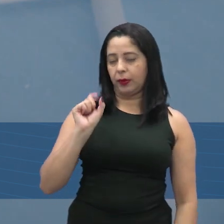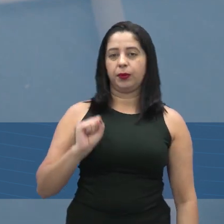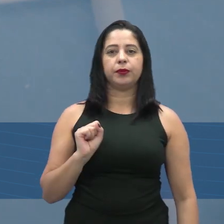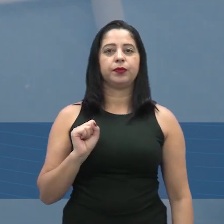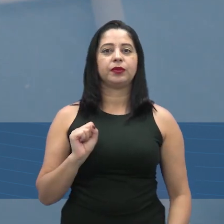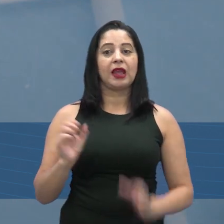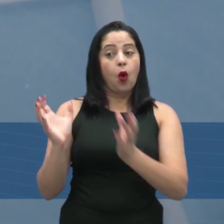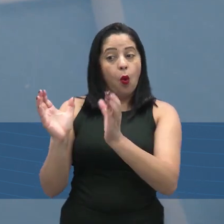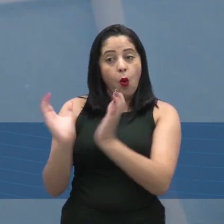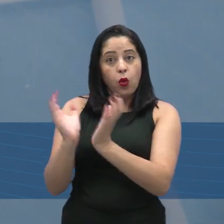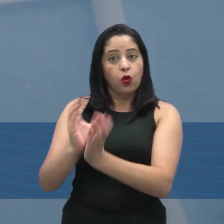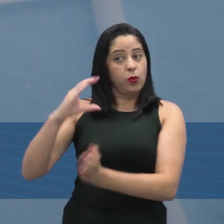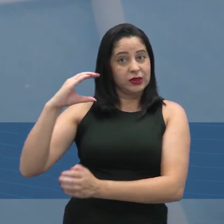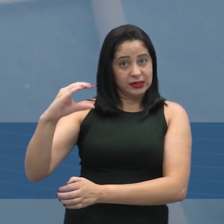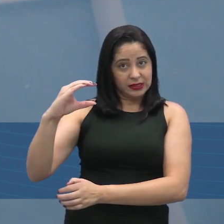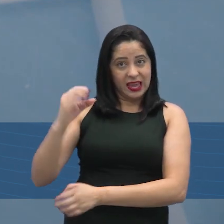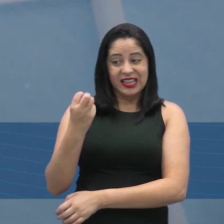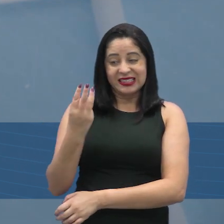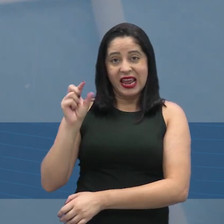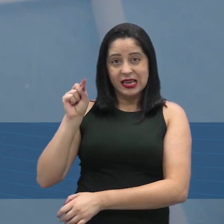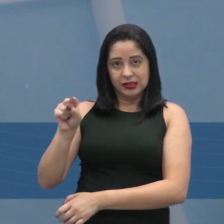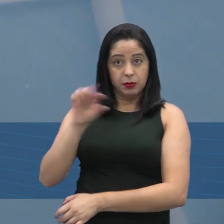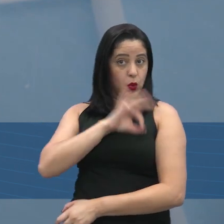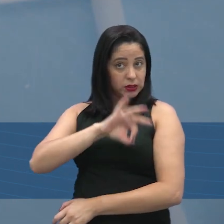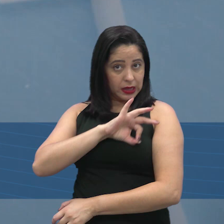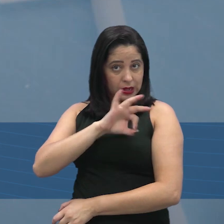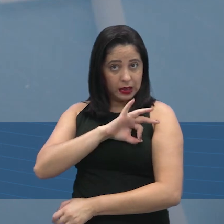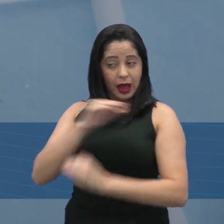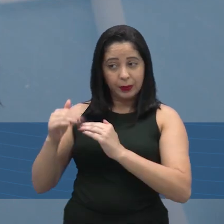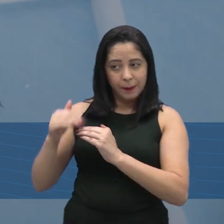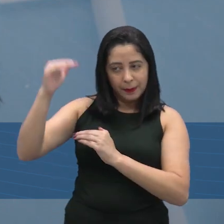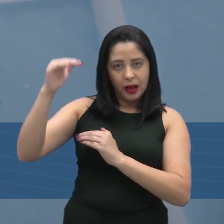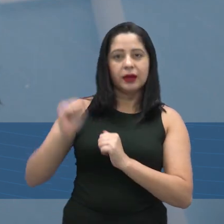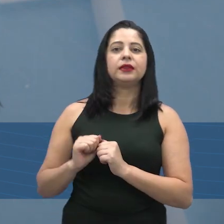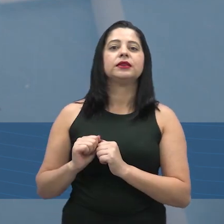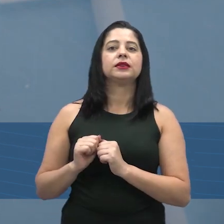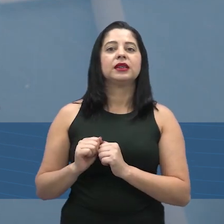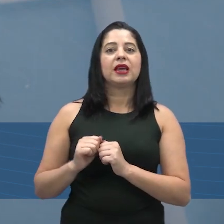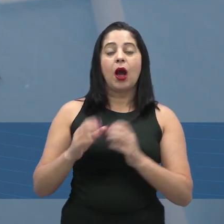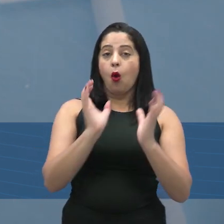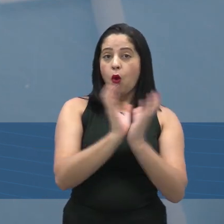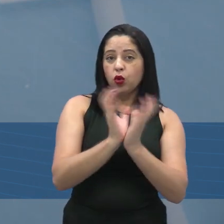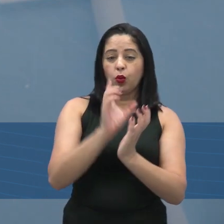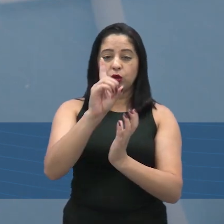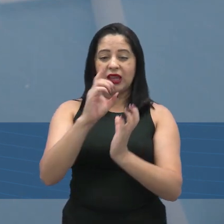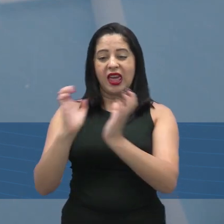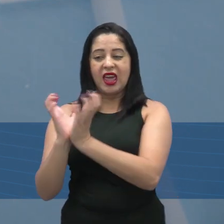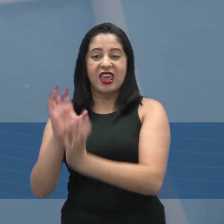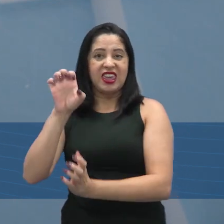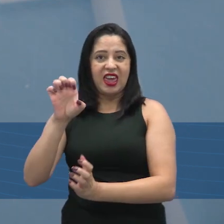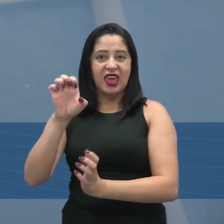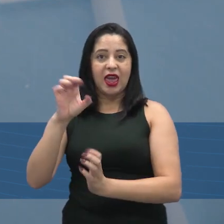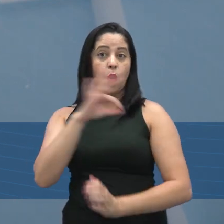25.200. Classe C de R$ 3.400 para cima, e aí as classes D e E até